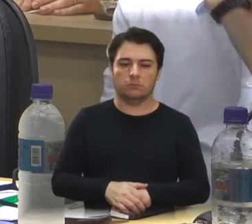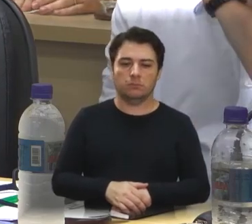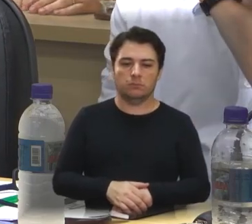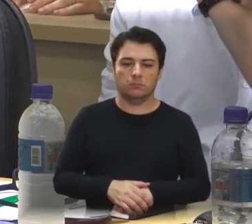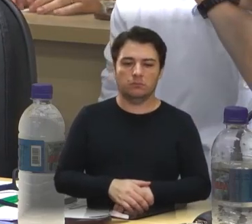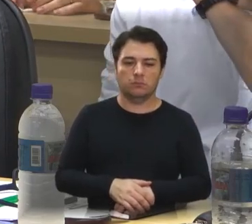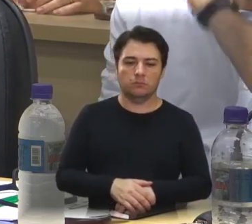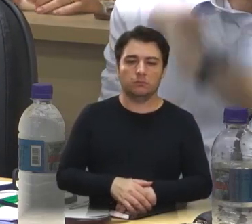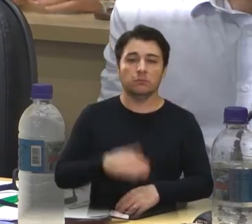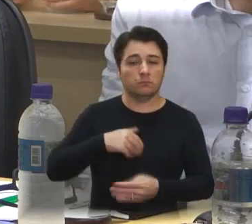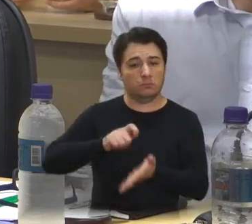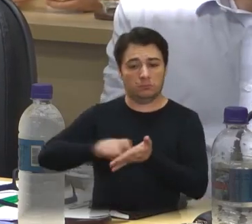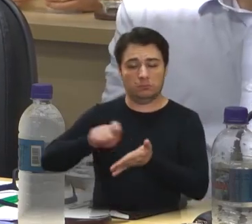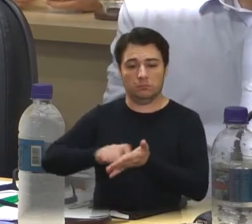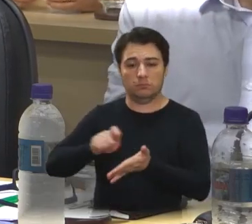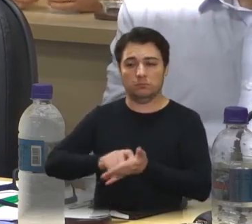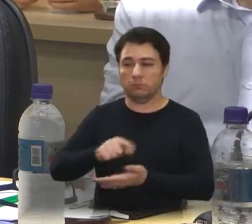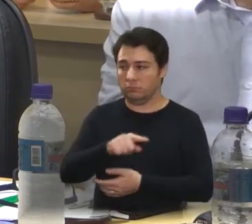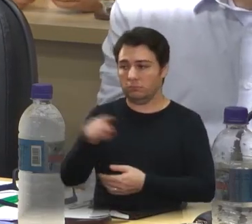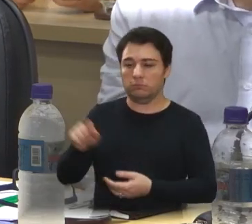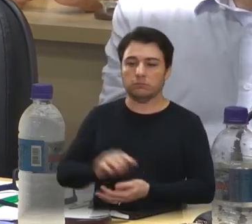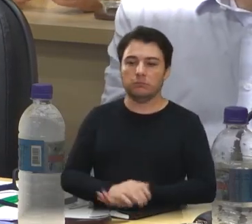vamos vamos escrever